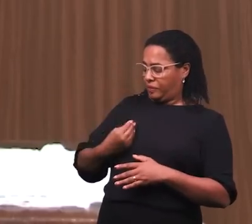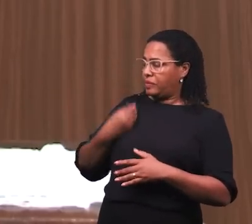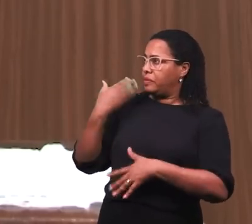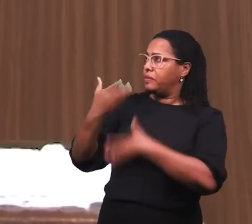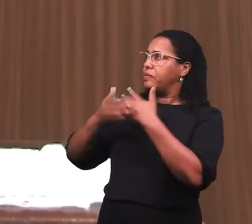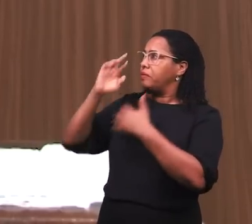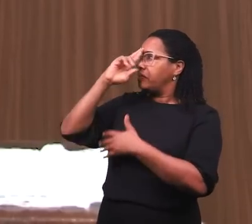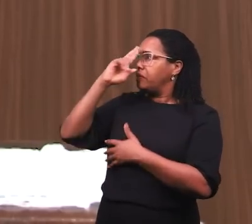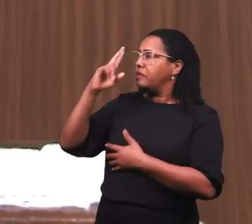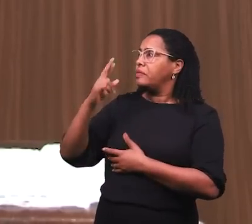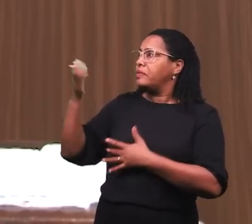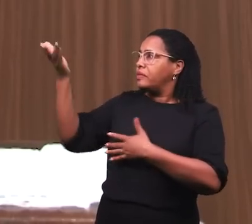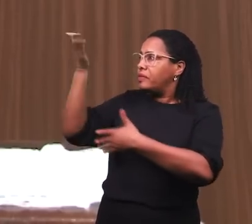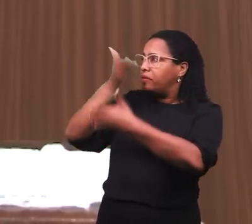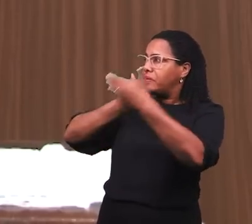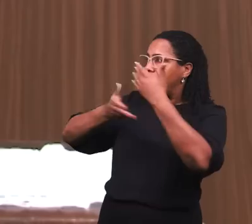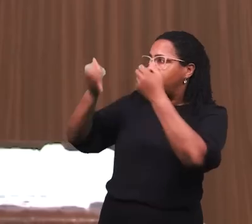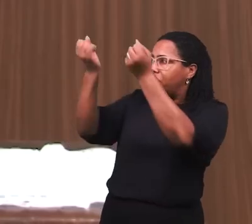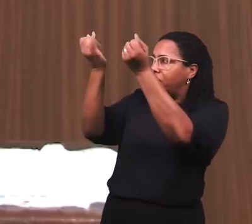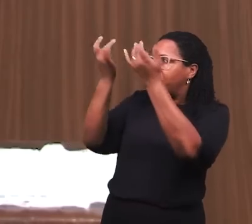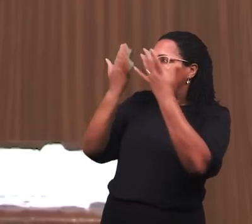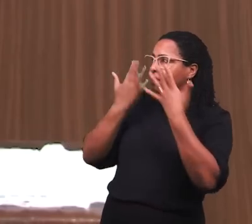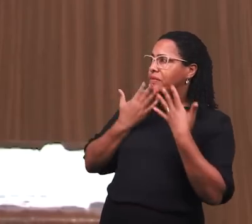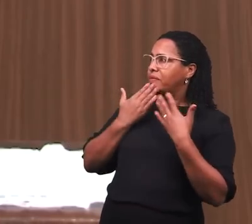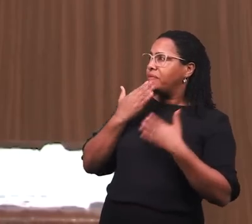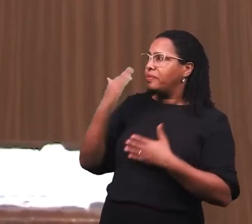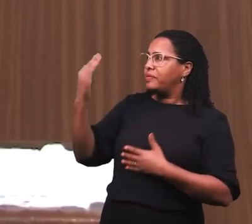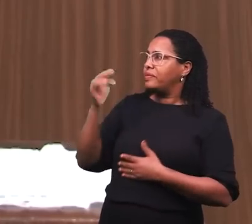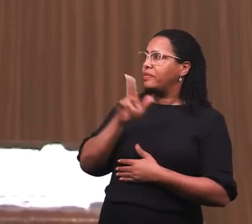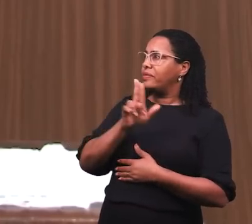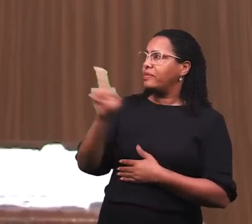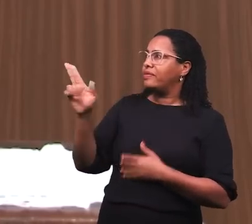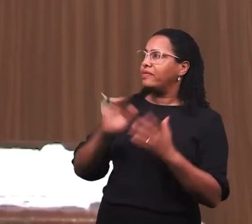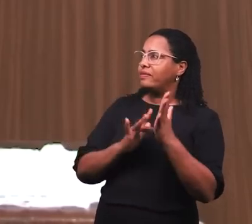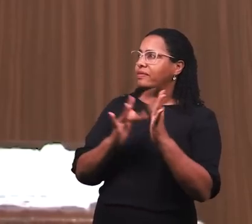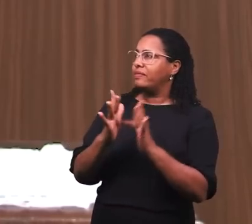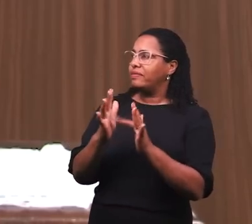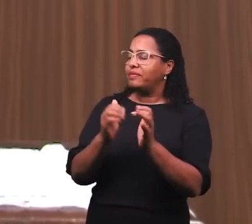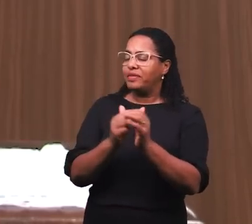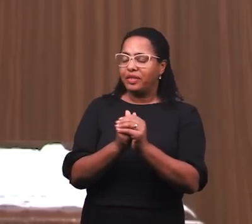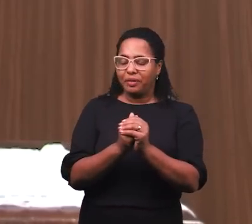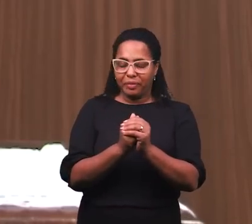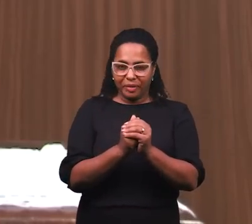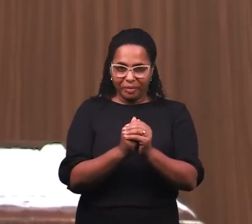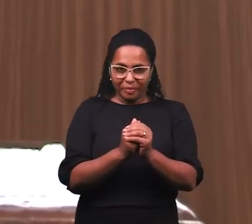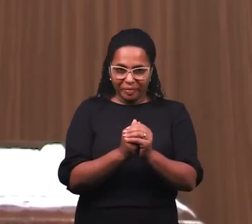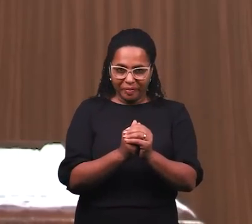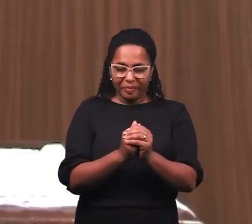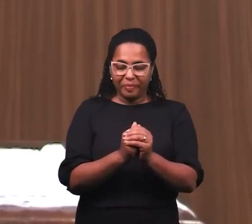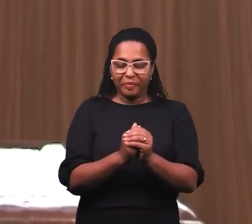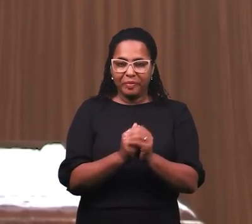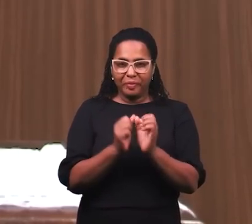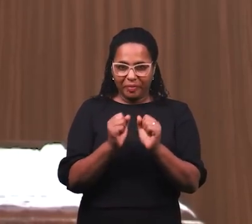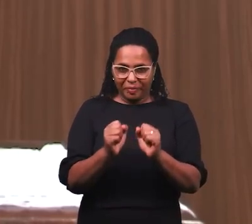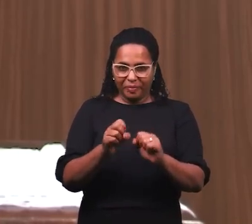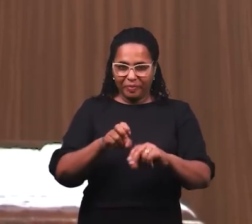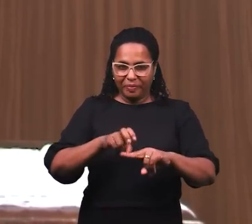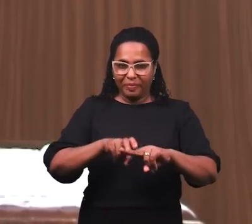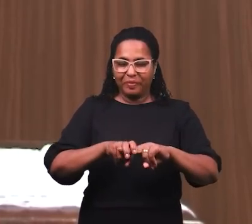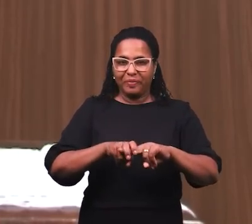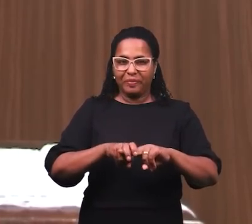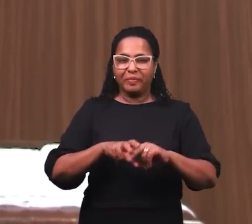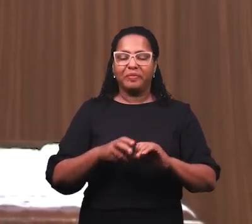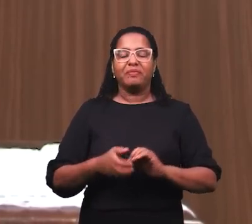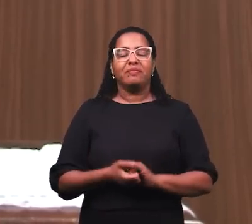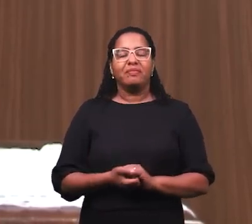permita colocar a nossa vida diante de ti e que possamos receber as tuas bênçãos, clamamos em nome do Senhor Jesus.